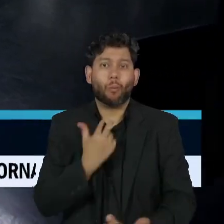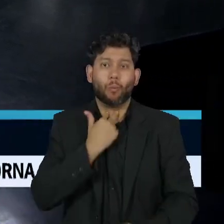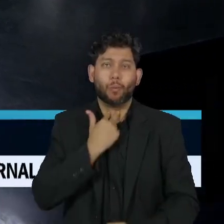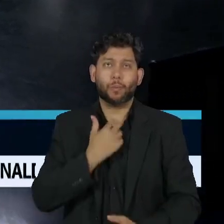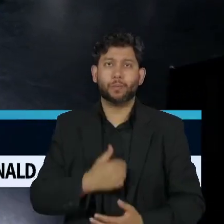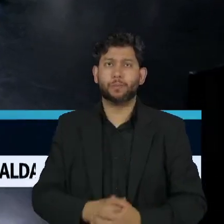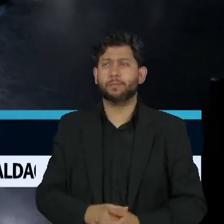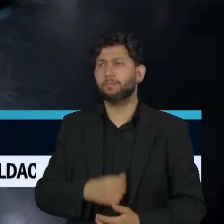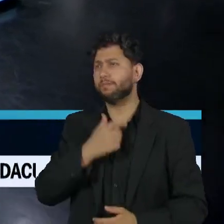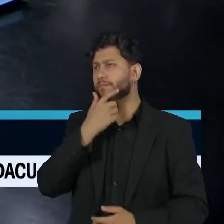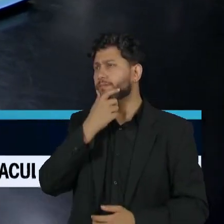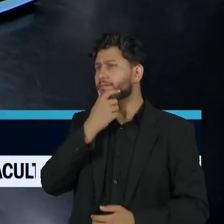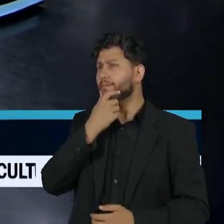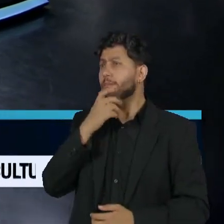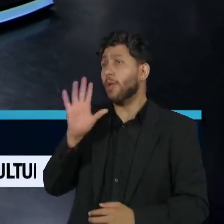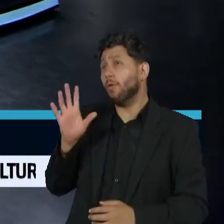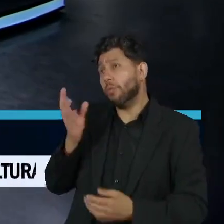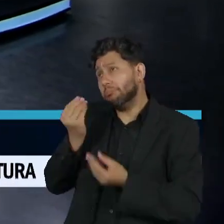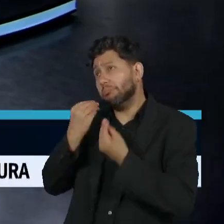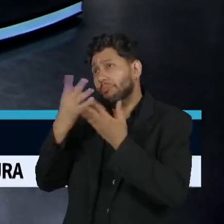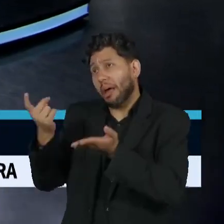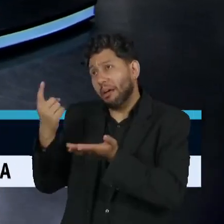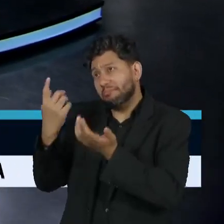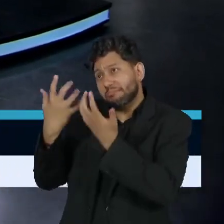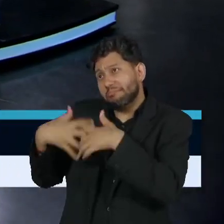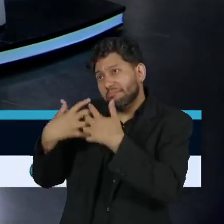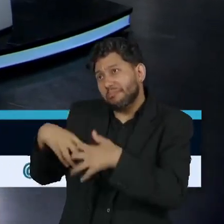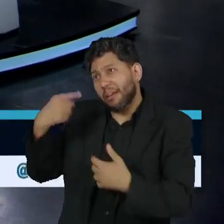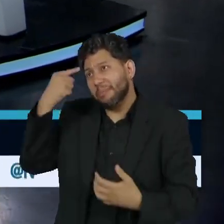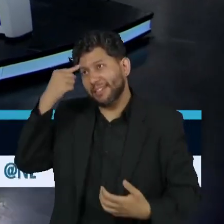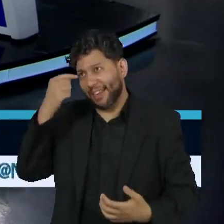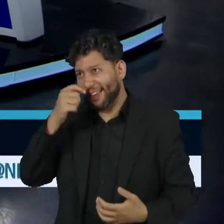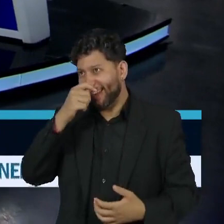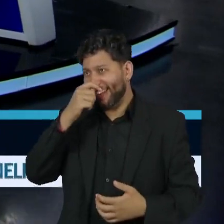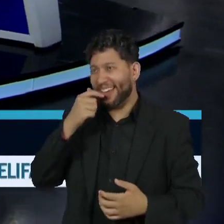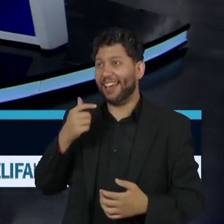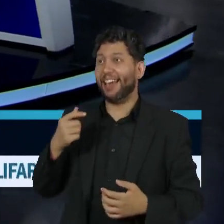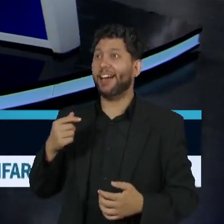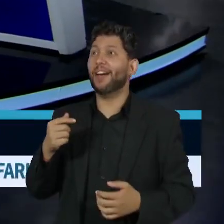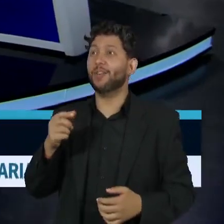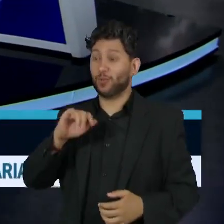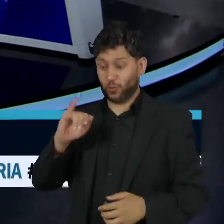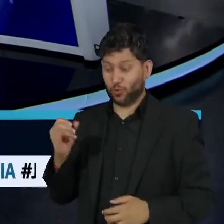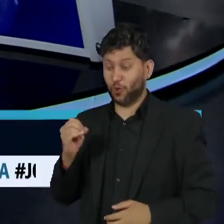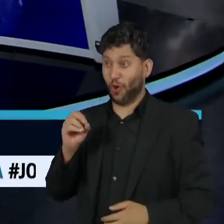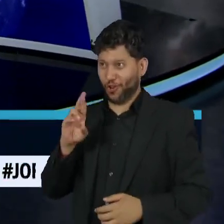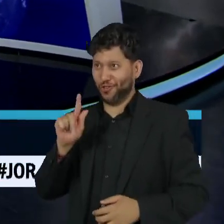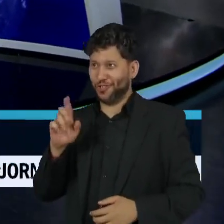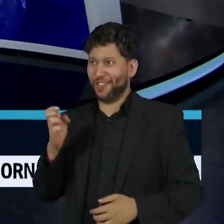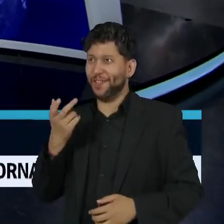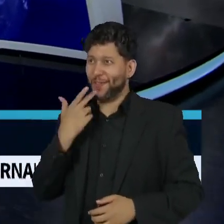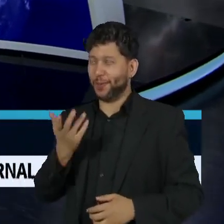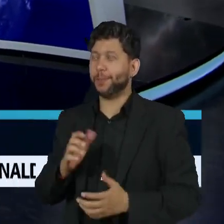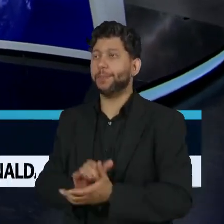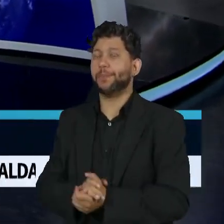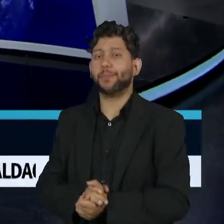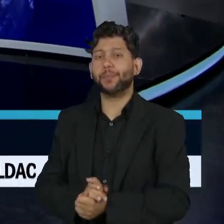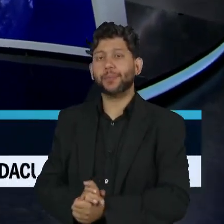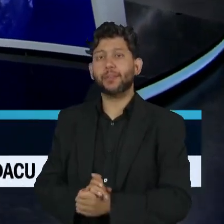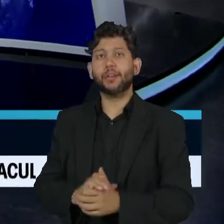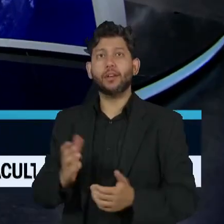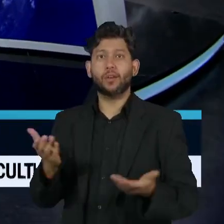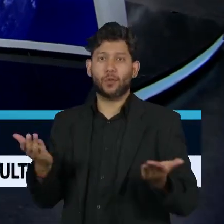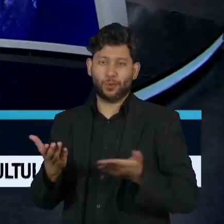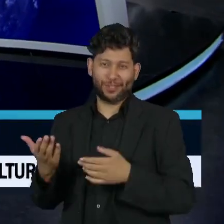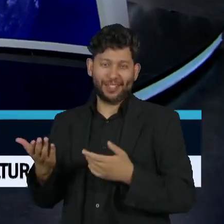Lacerda eu vou lhe transferir até uma reflexão poética que foi sugerida pelo nosso editor Jorge Valente ele disse o seguinte aí à tarde nas